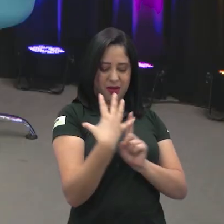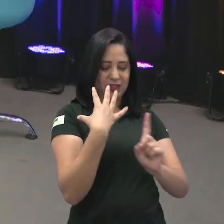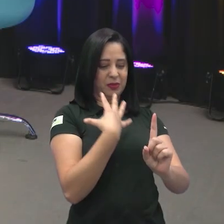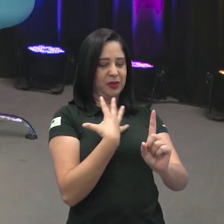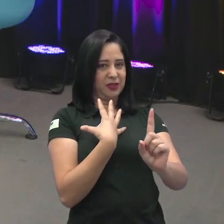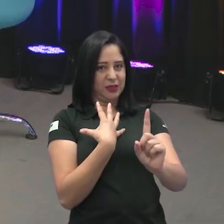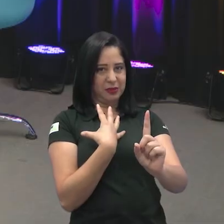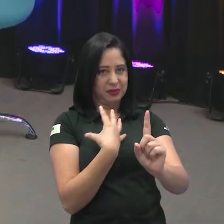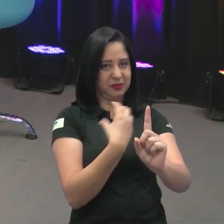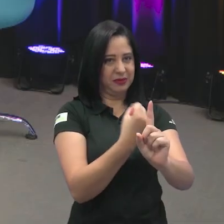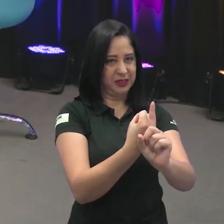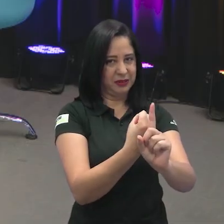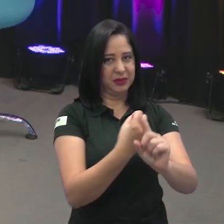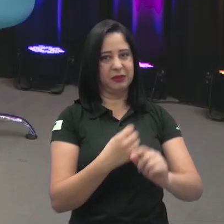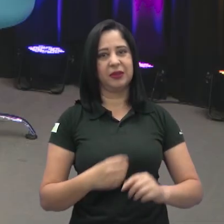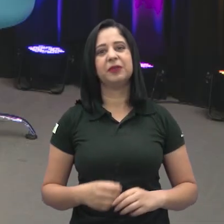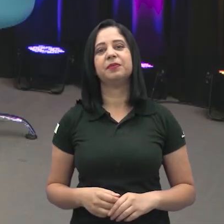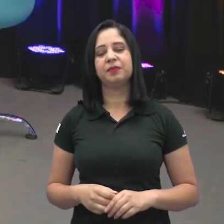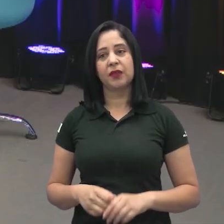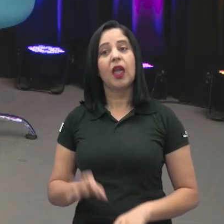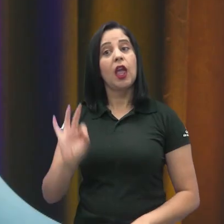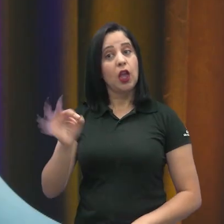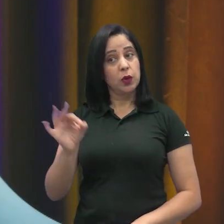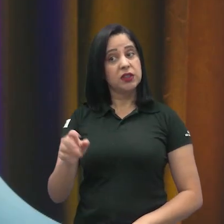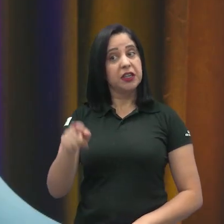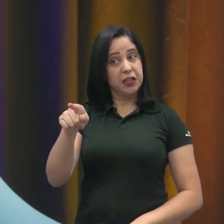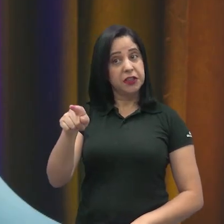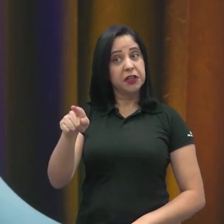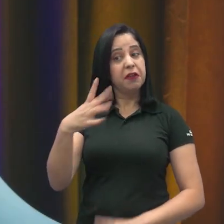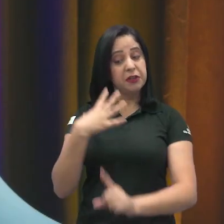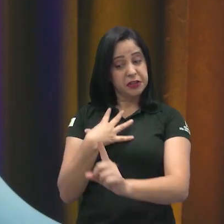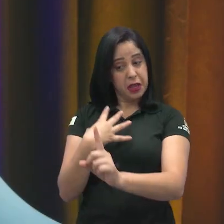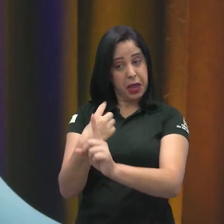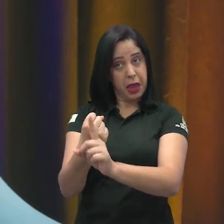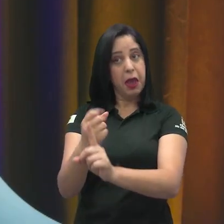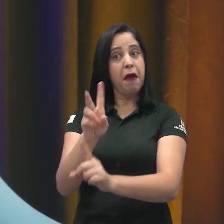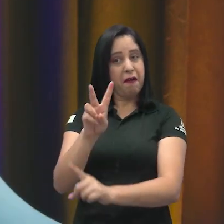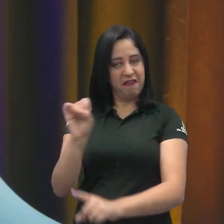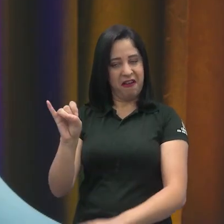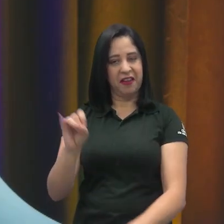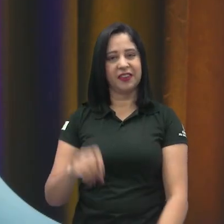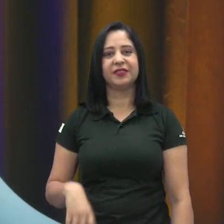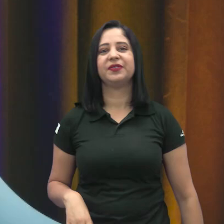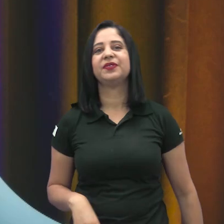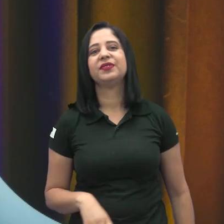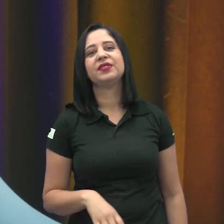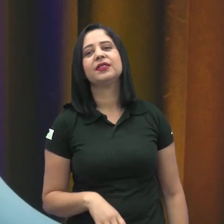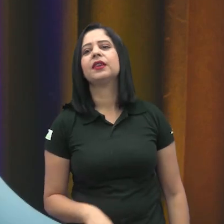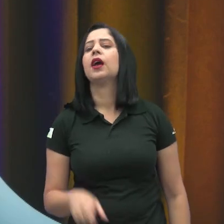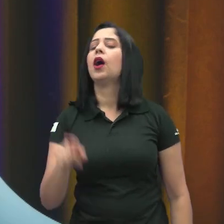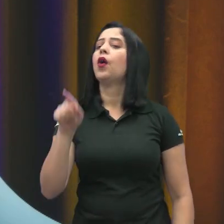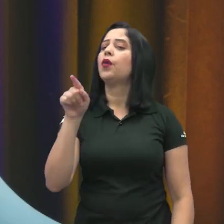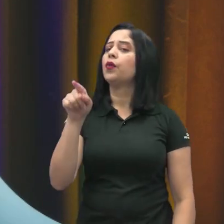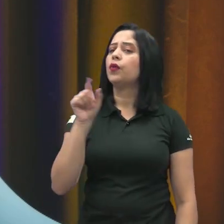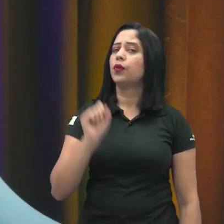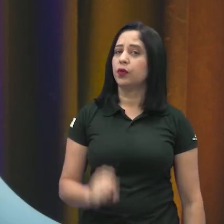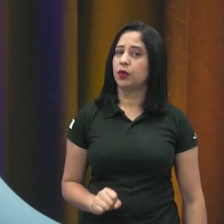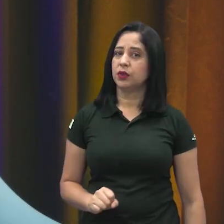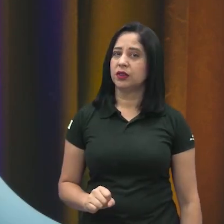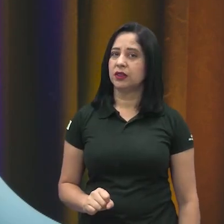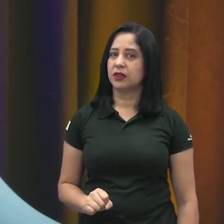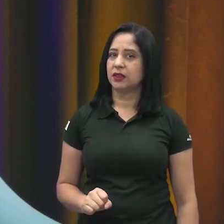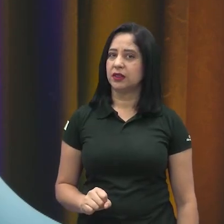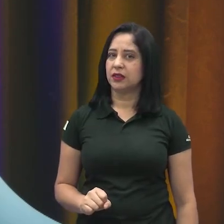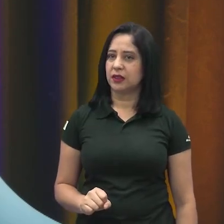tenho certeza que a sua história vai inspirar muitas pessoas e a sua gestão também. Como para você que o seu